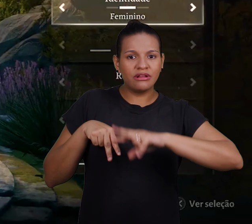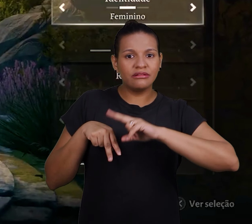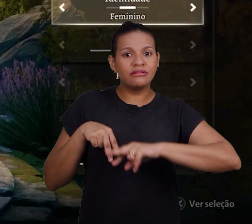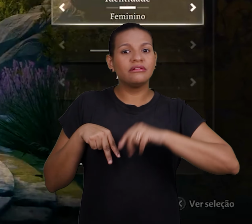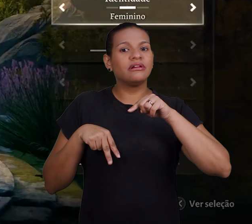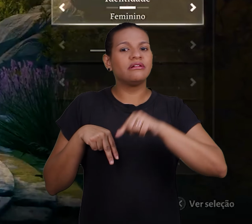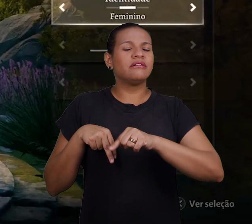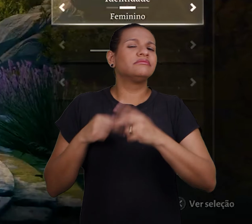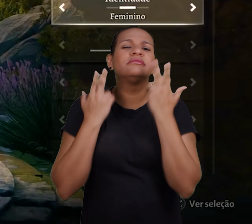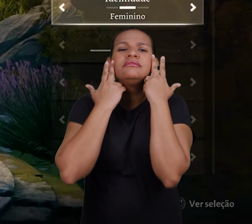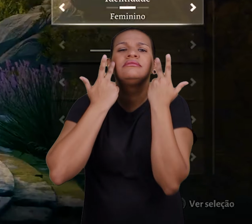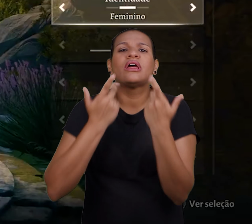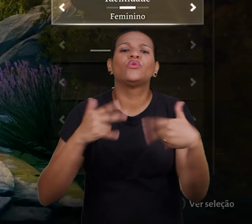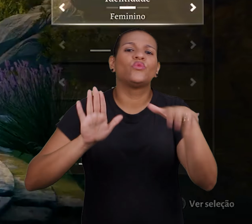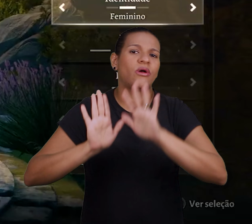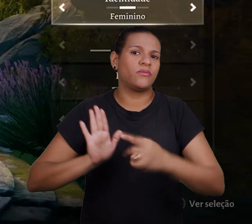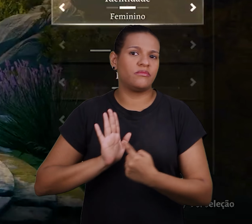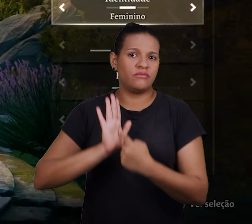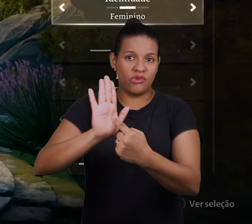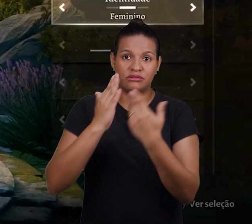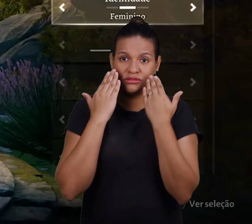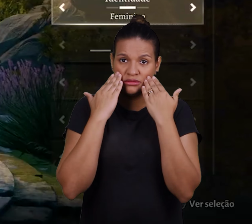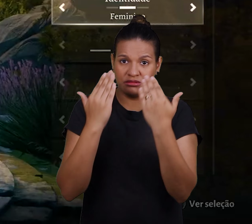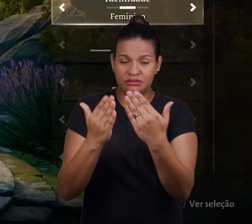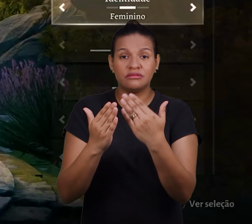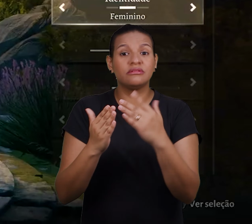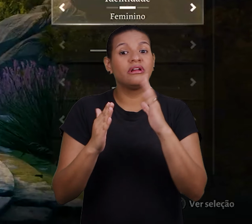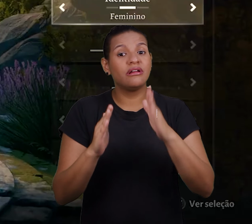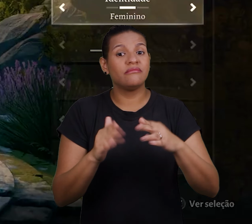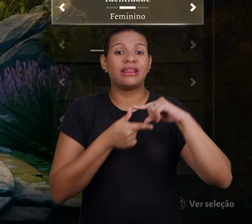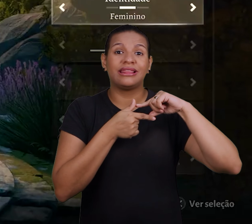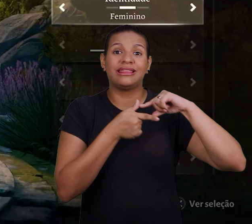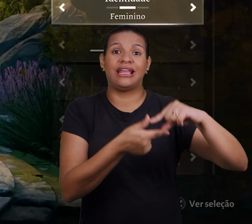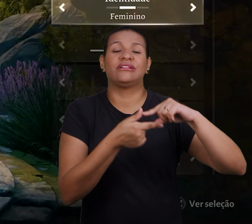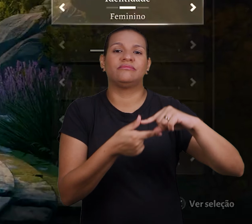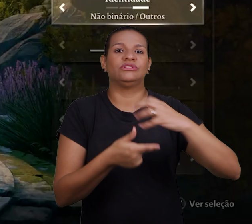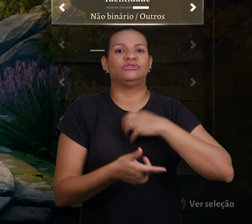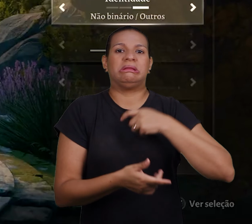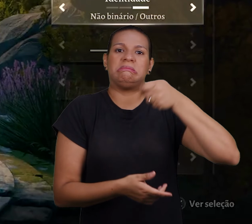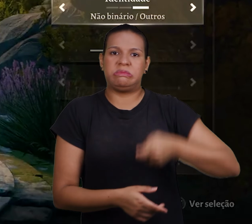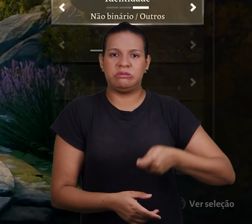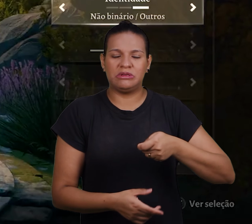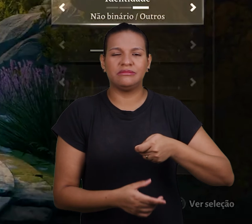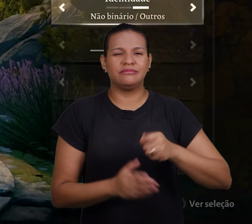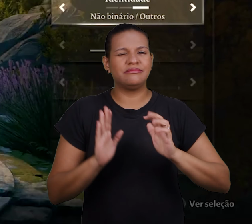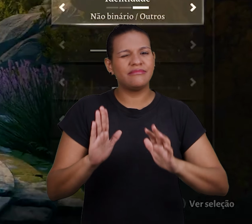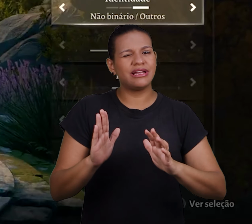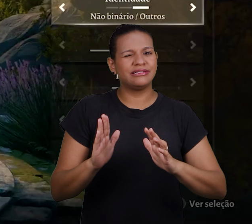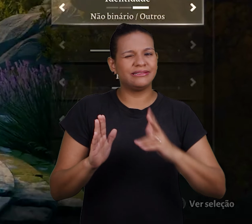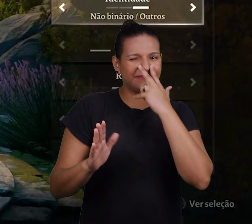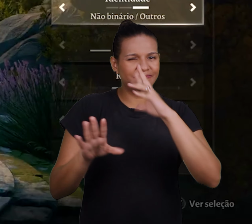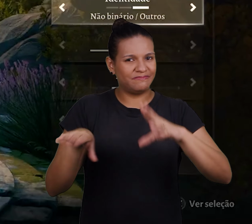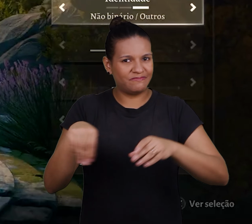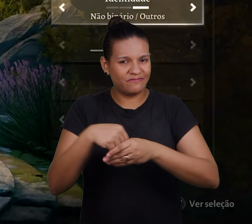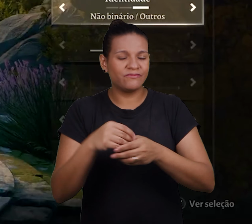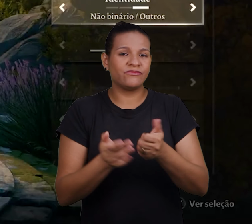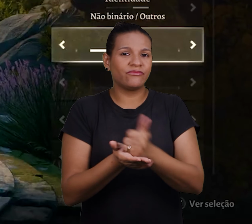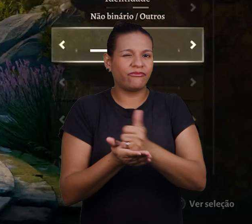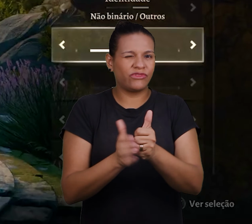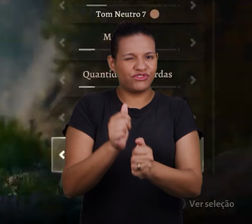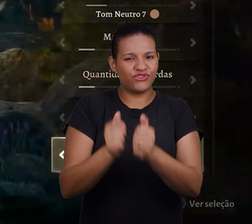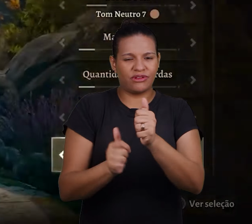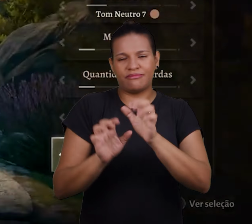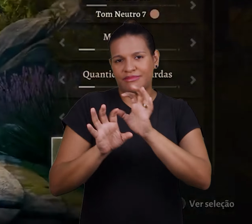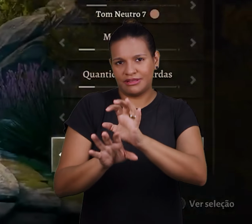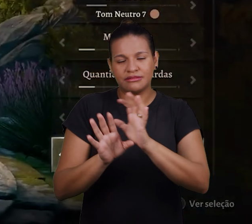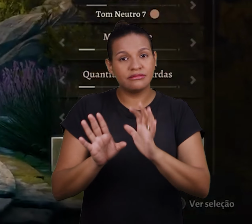gênero e sexualidade de forma extremamente fluida. E ele faz isso num meio tradicionalmente sexista. Não é à toa que isso é raro na indústria